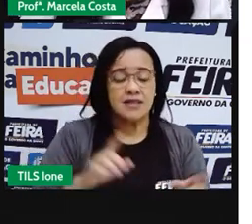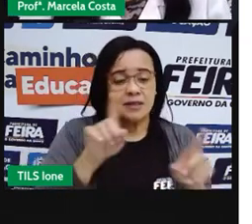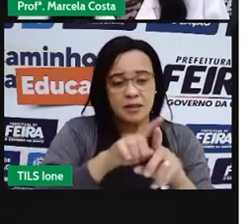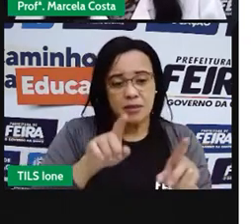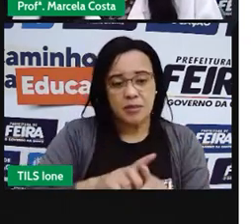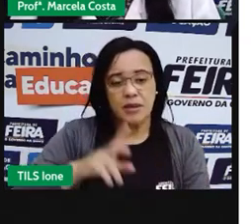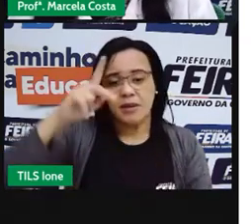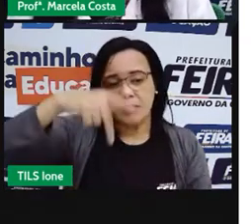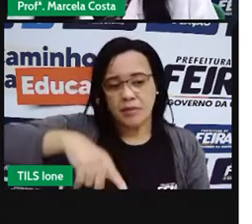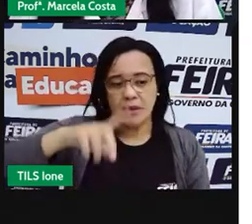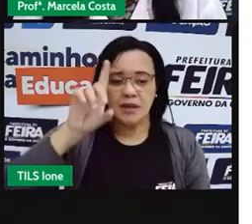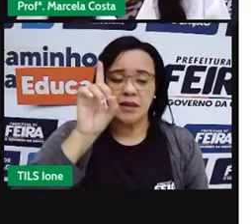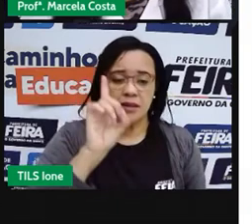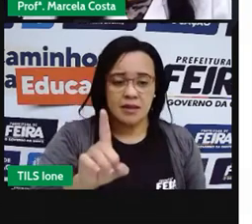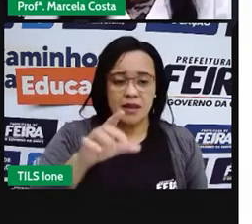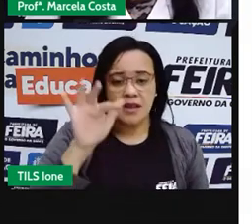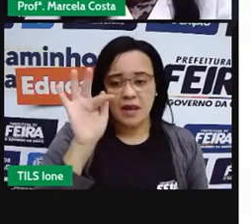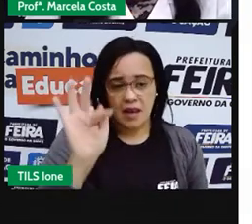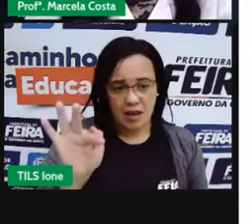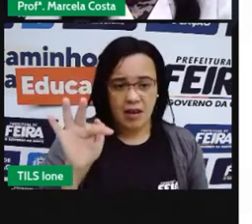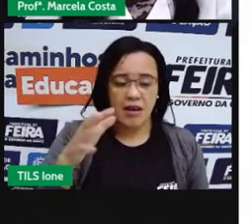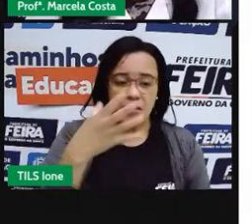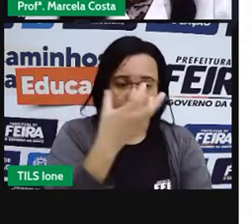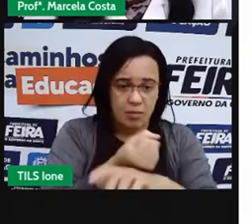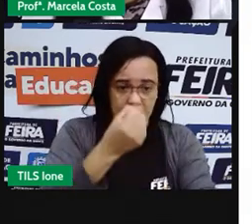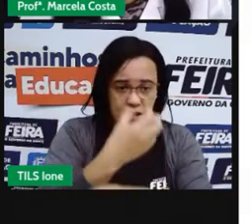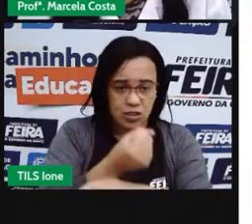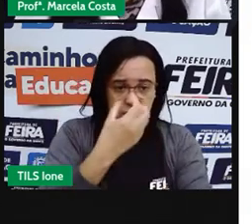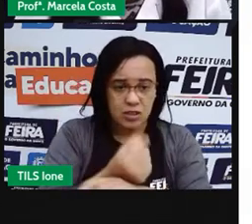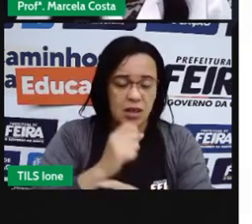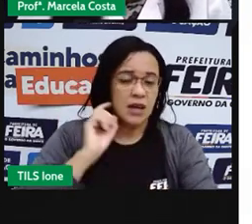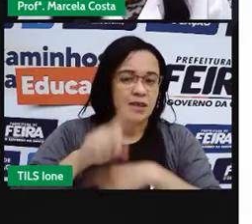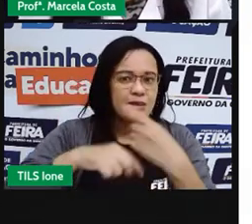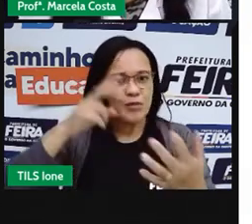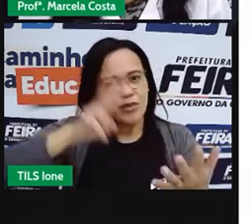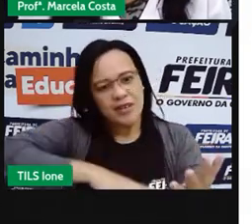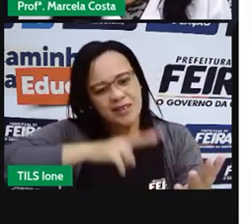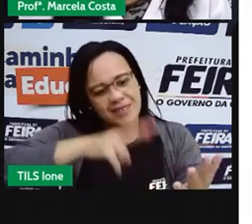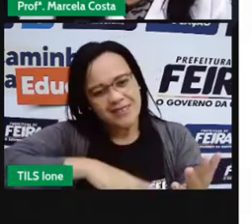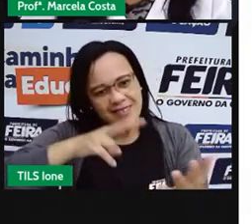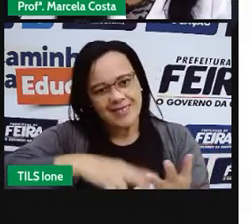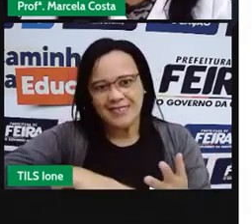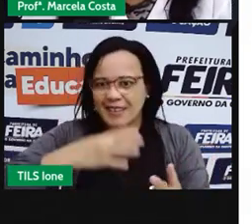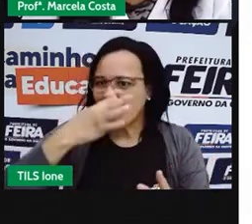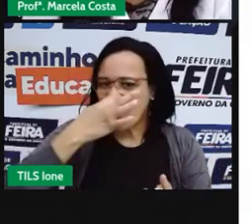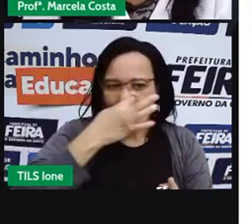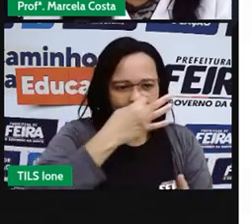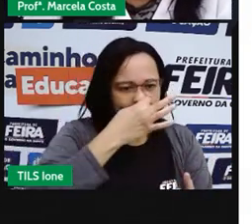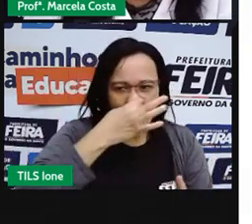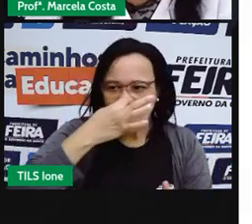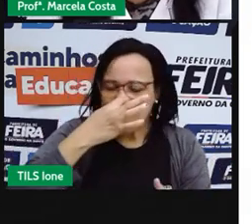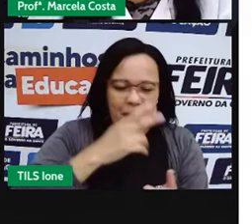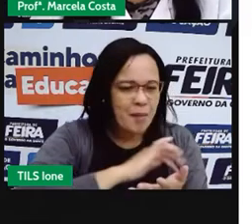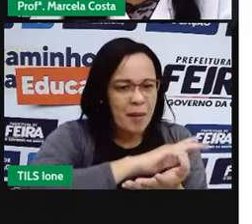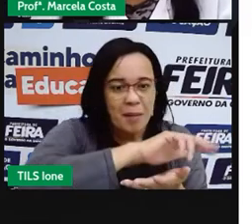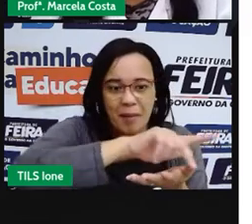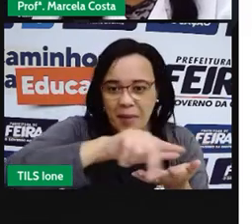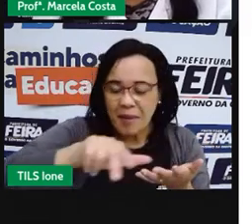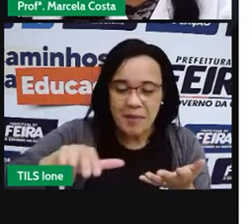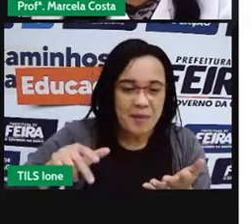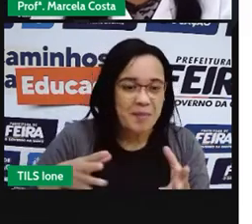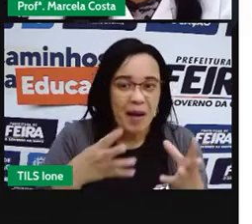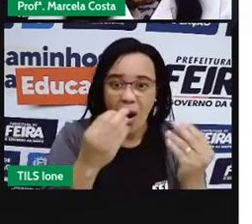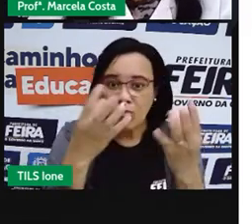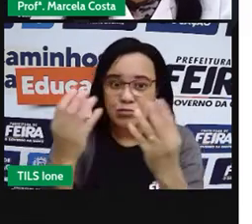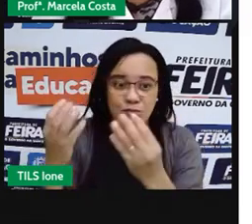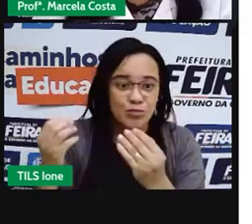você pode fazer o download e ler, apreciar aí diversas literaturas infantis, compartilhar com